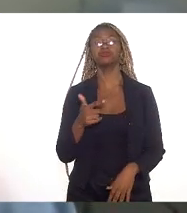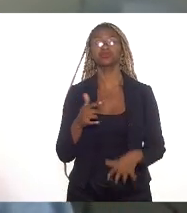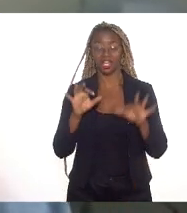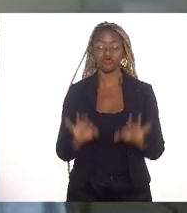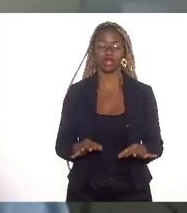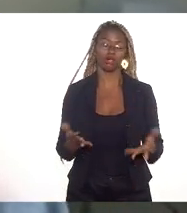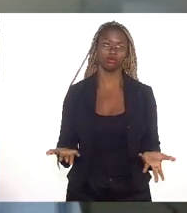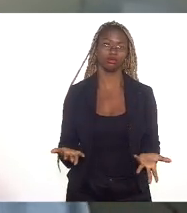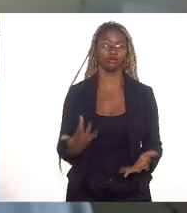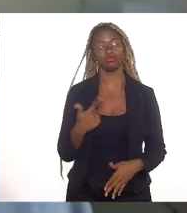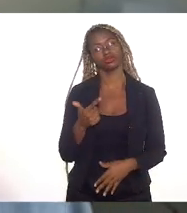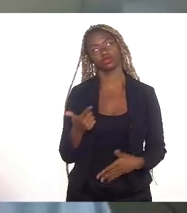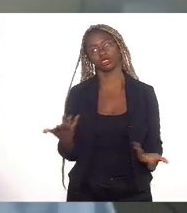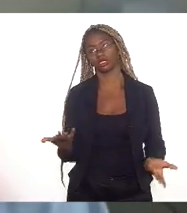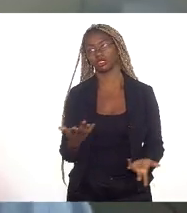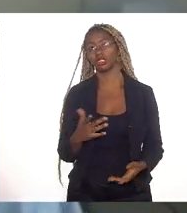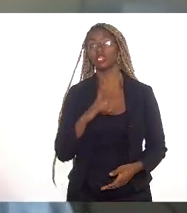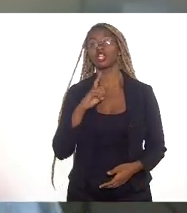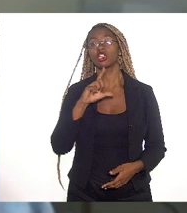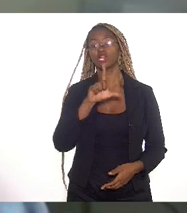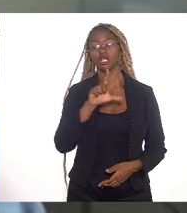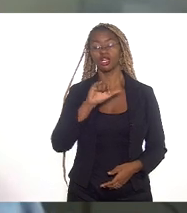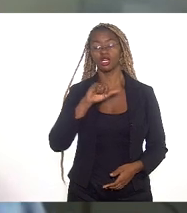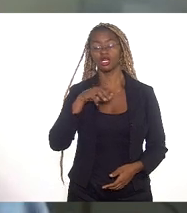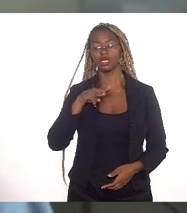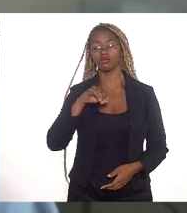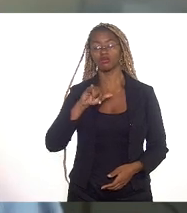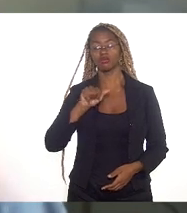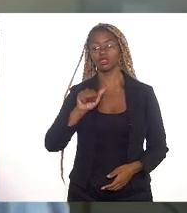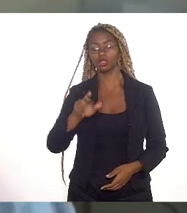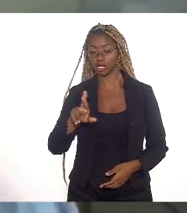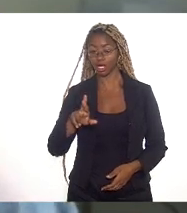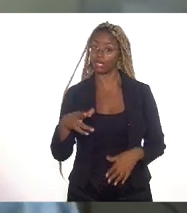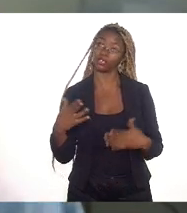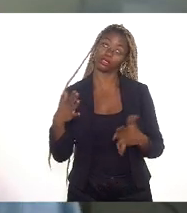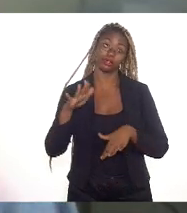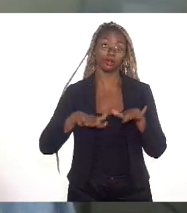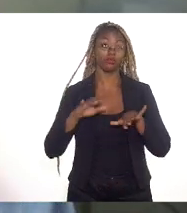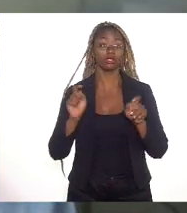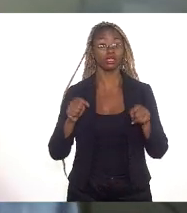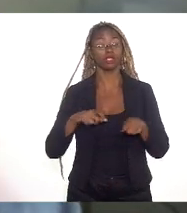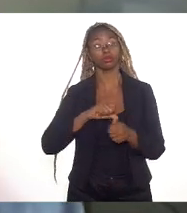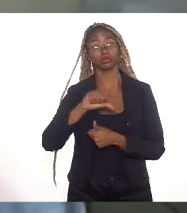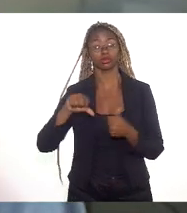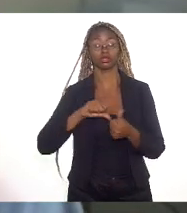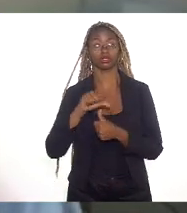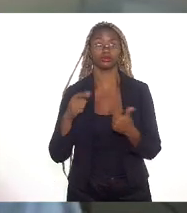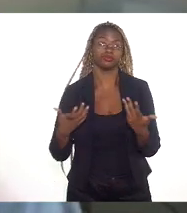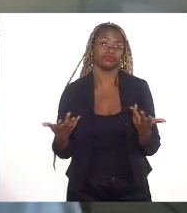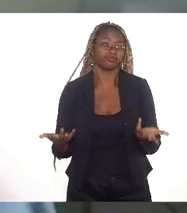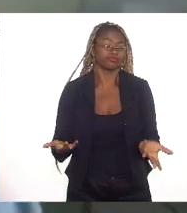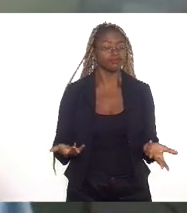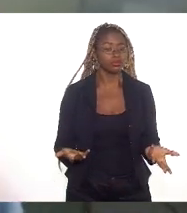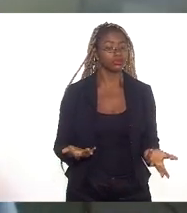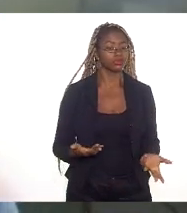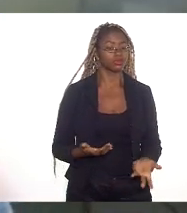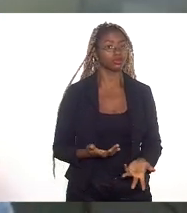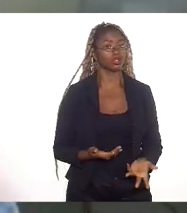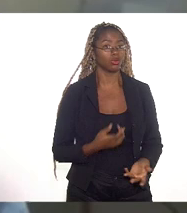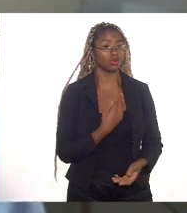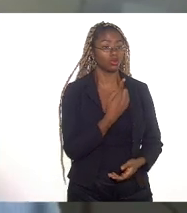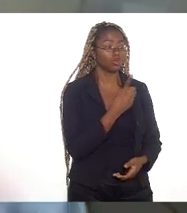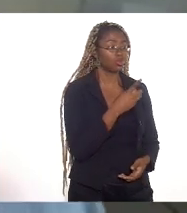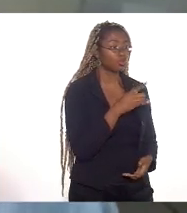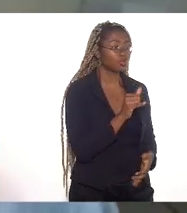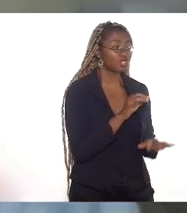liminar, tudo está sujeito a chuvas e trovoadas, né, deputado? Assim, liminar, num dia está valendo, no